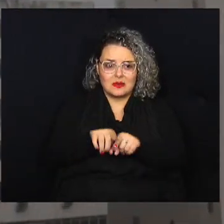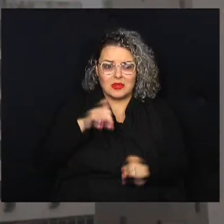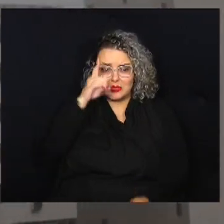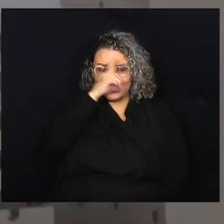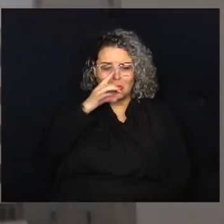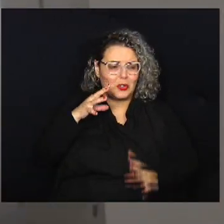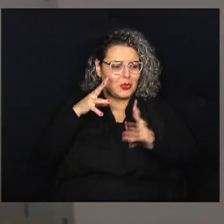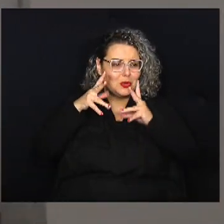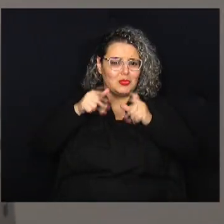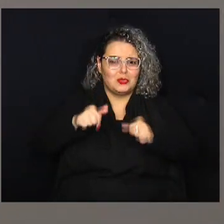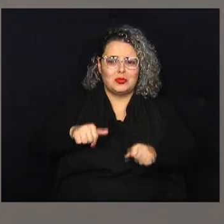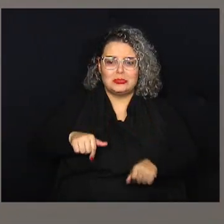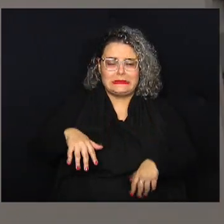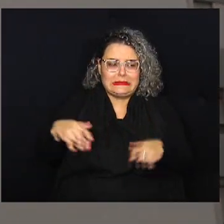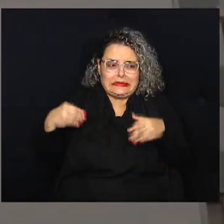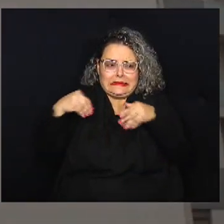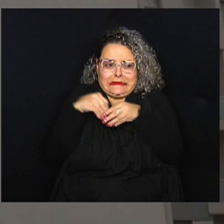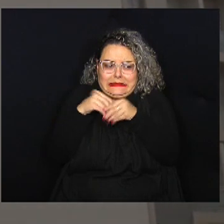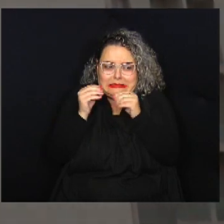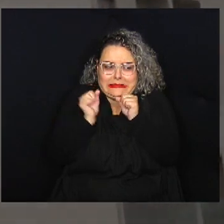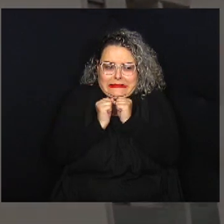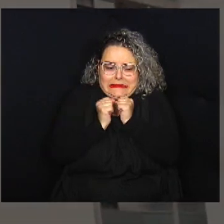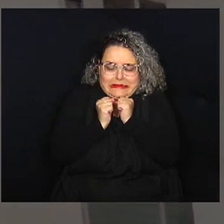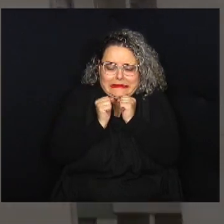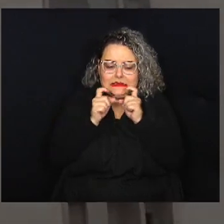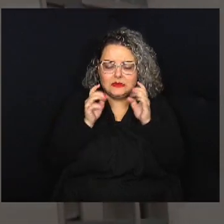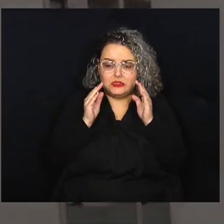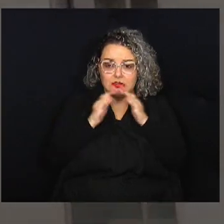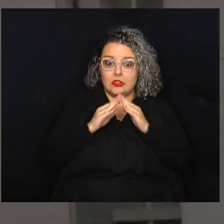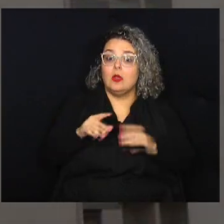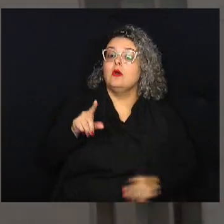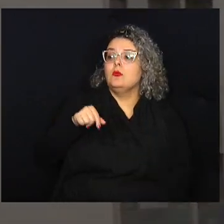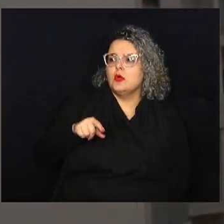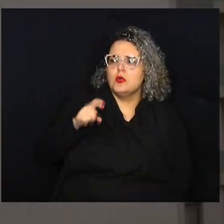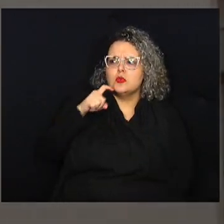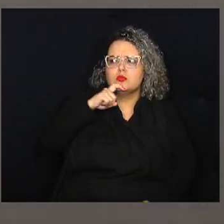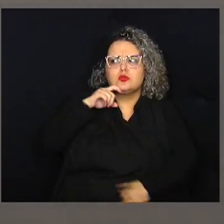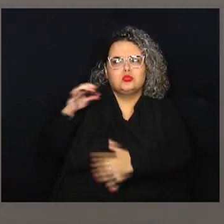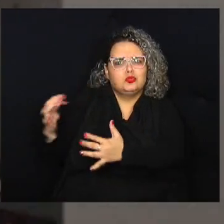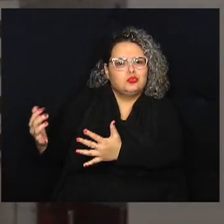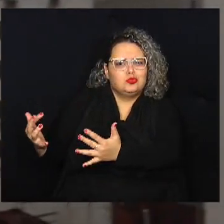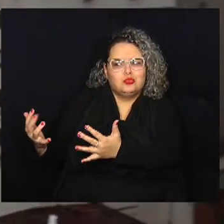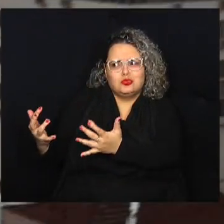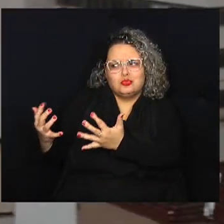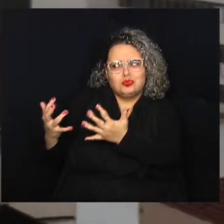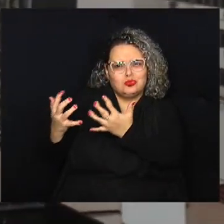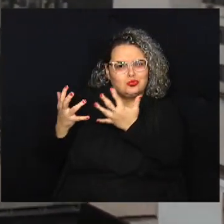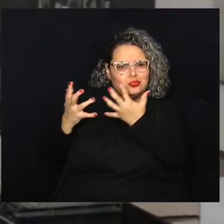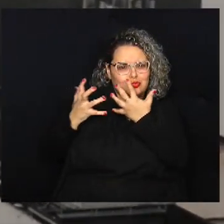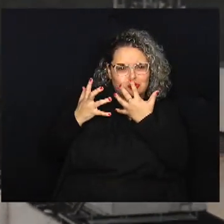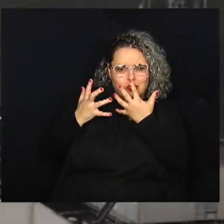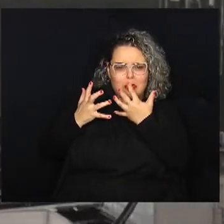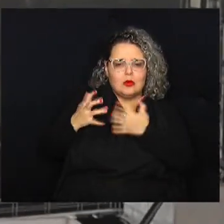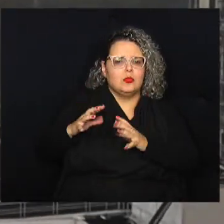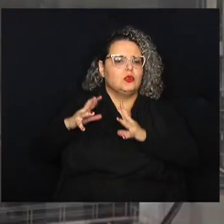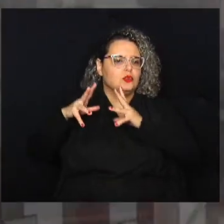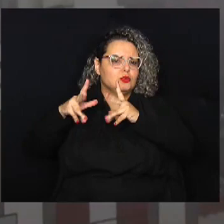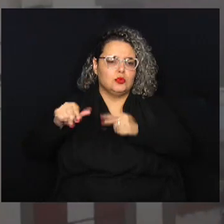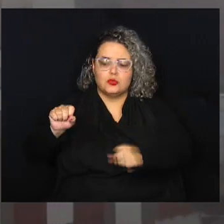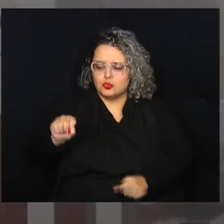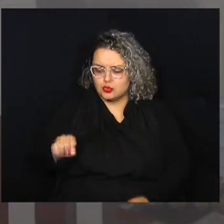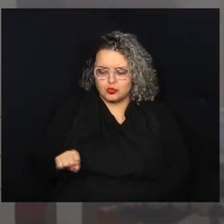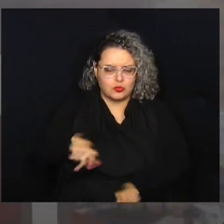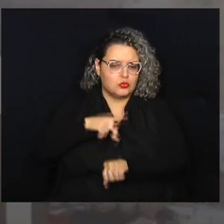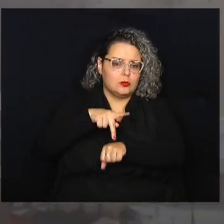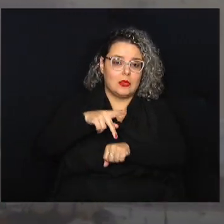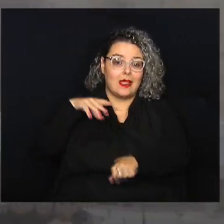mundo ficou encorujado dentro de casa, né? Foi uma intensa frente fria, ela se deslocou, passou por todo o sul do país de uma forma